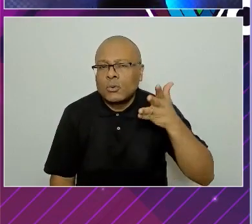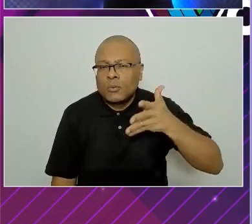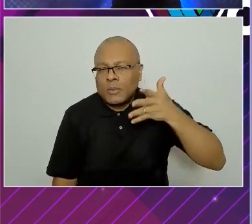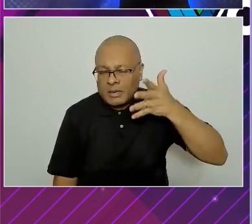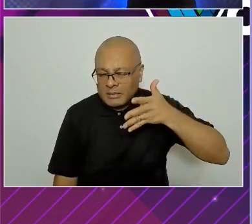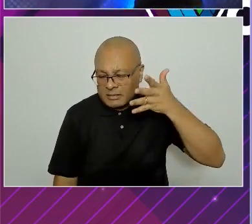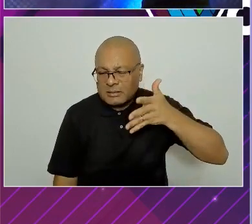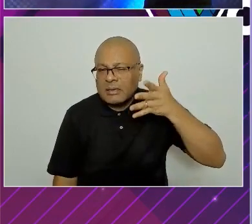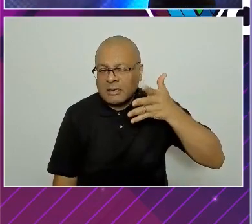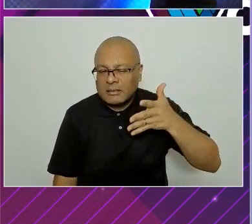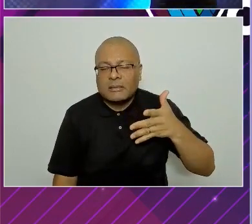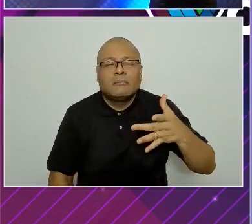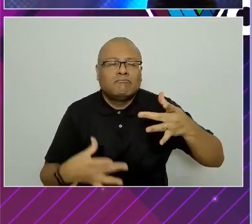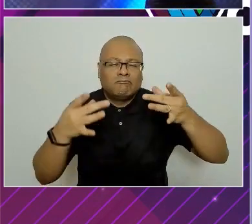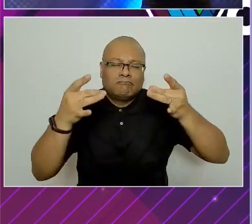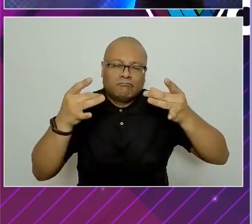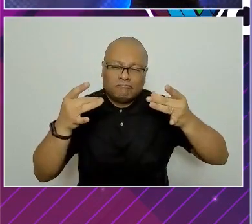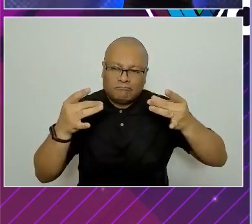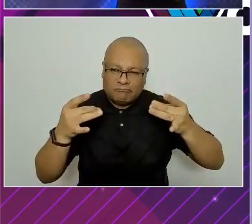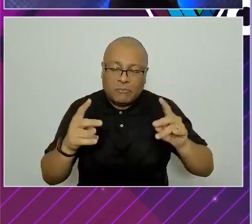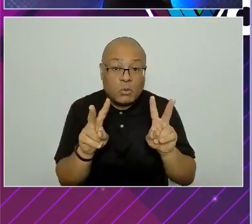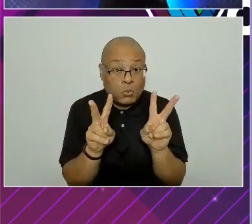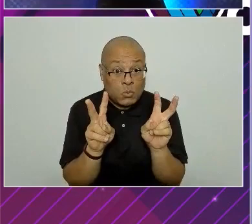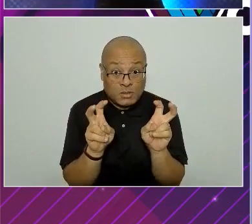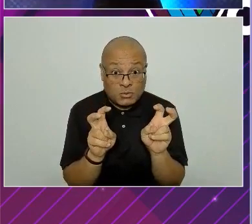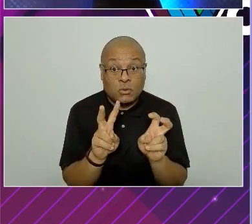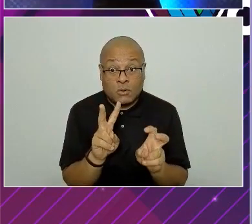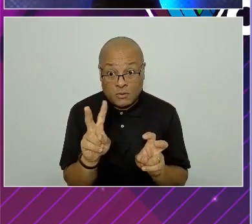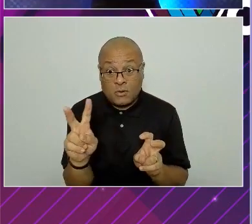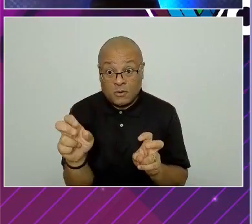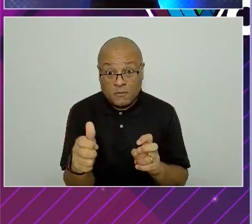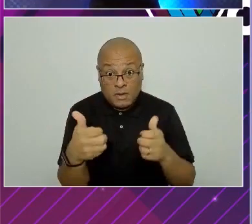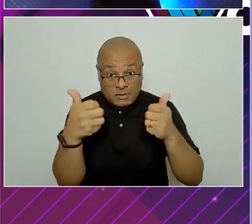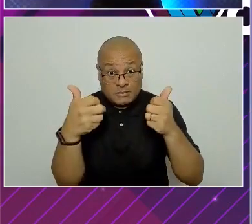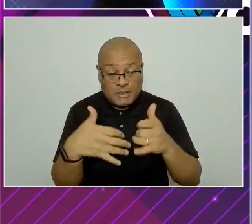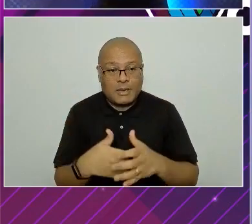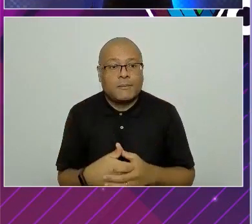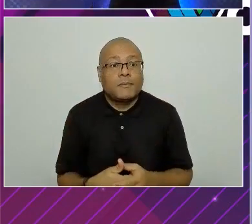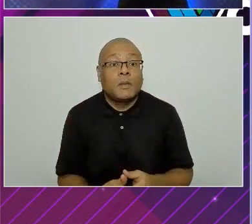mais especializados nesse assunto que vão trazer, inclusive, para cá, que é o